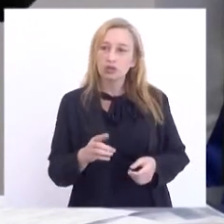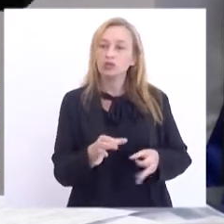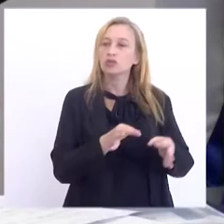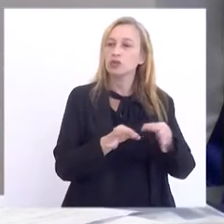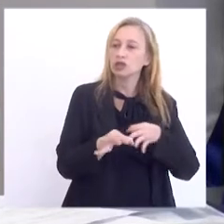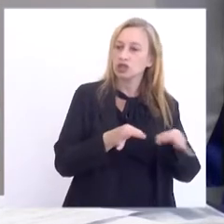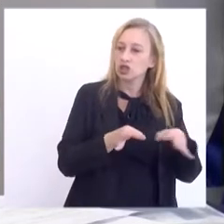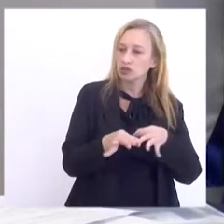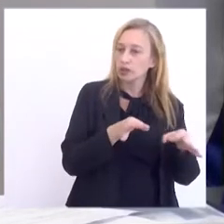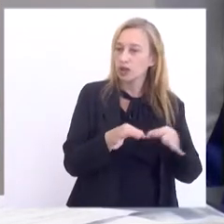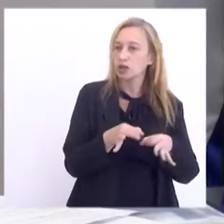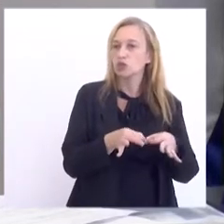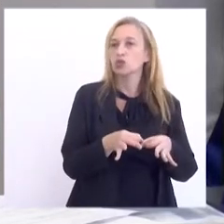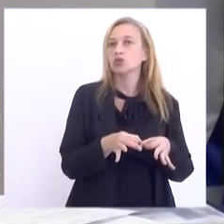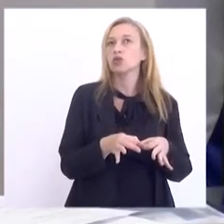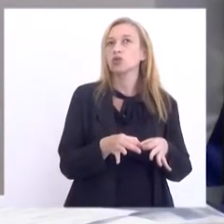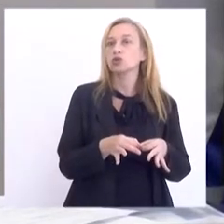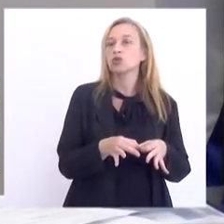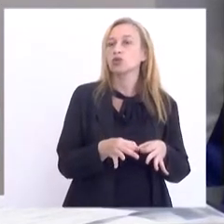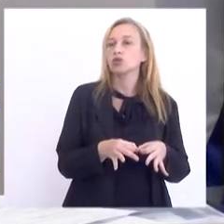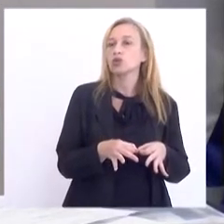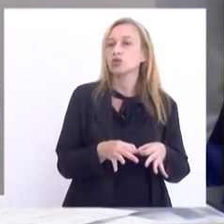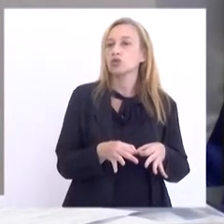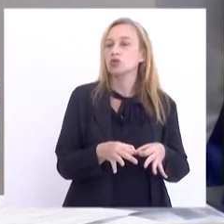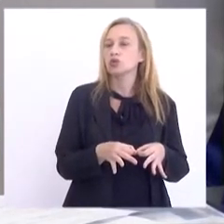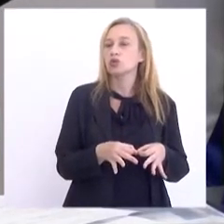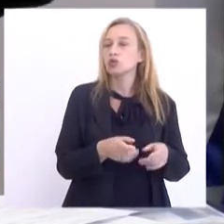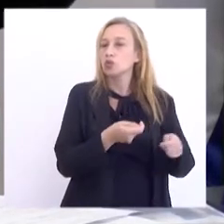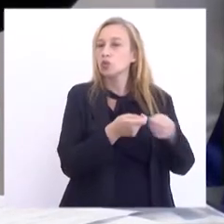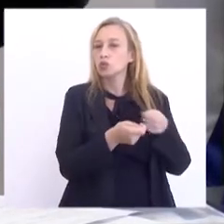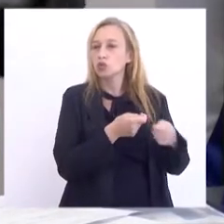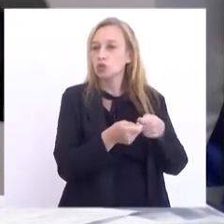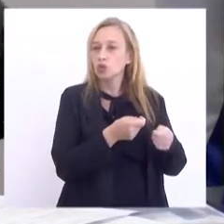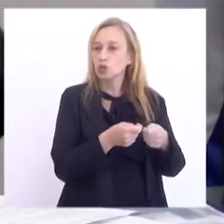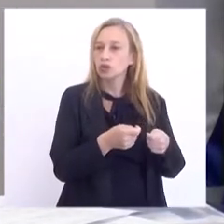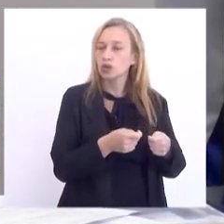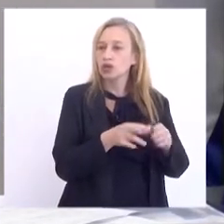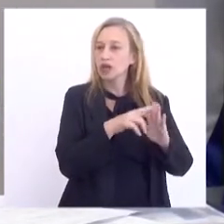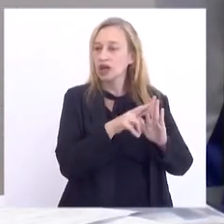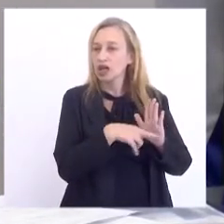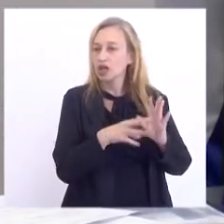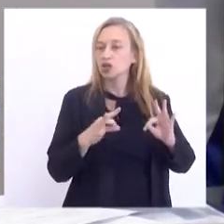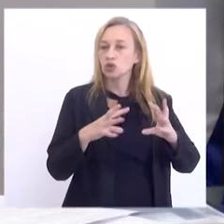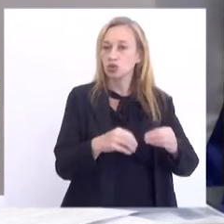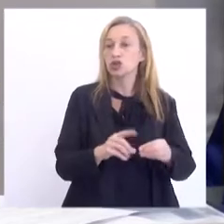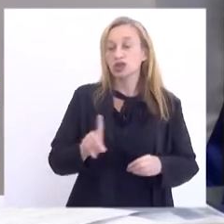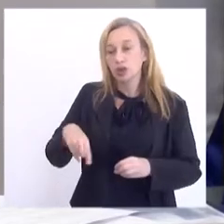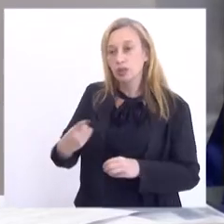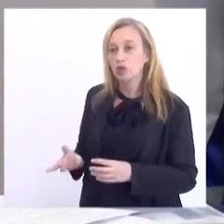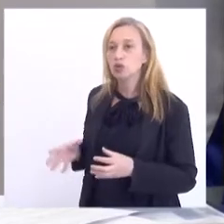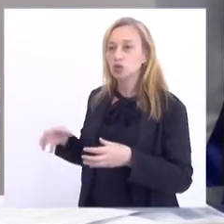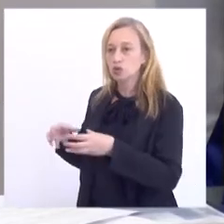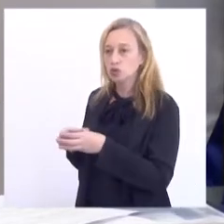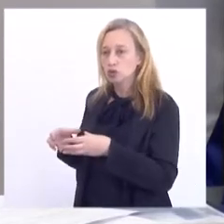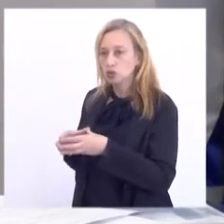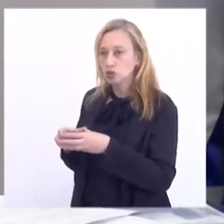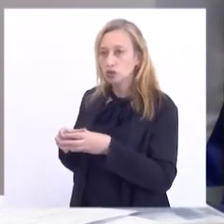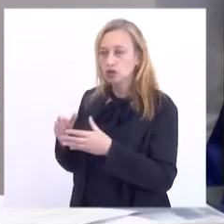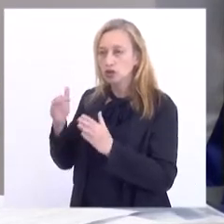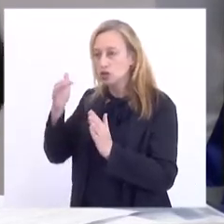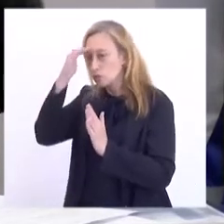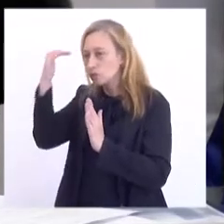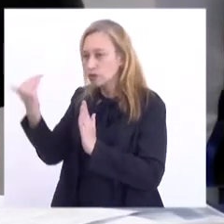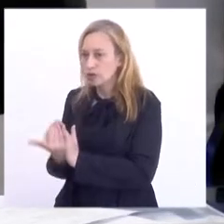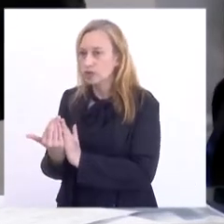planejamento e das formas de controle e dissesse e depois com os órgãos de execução